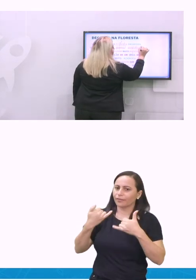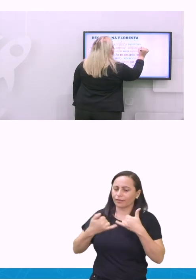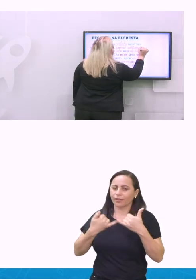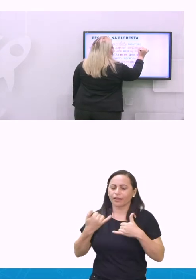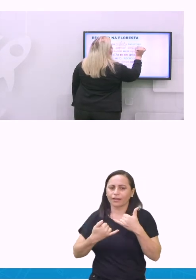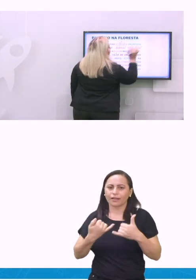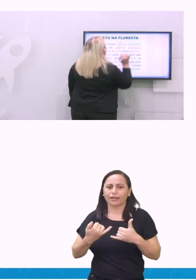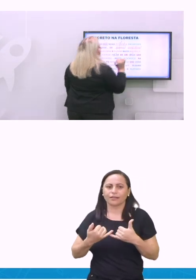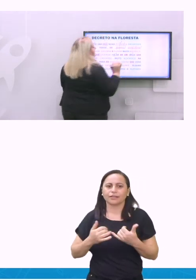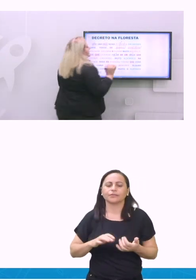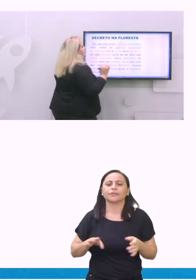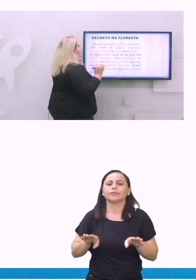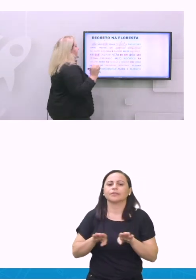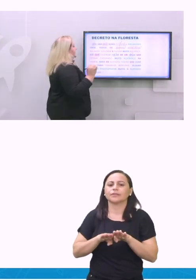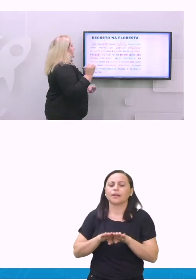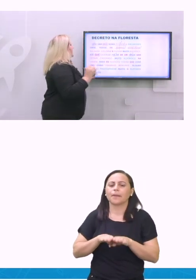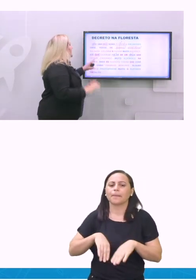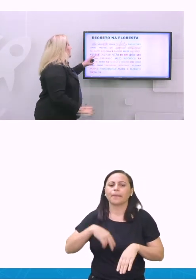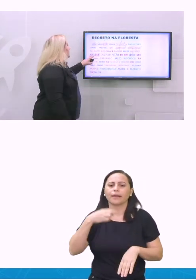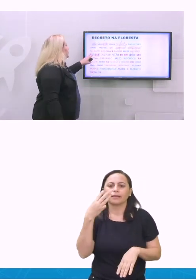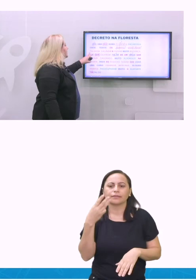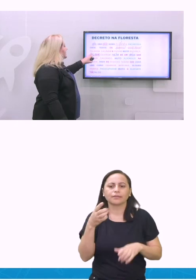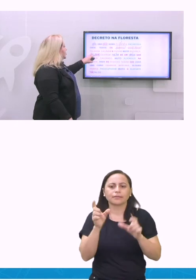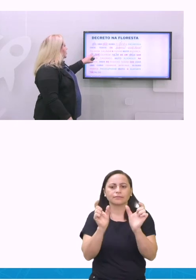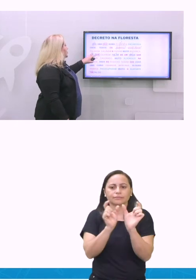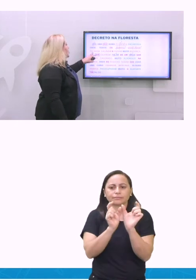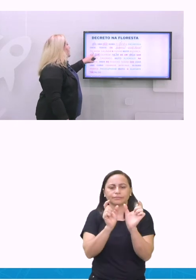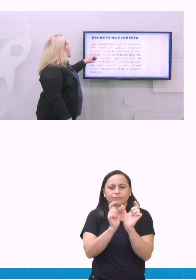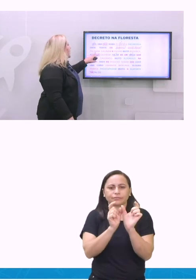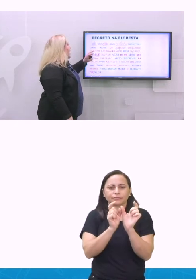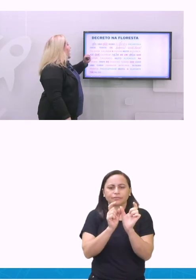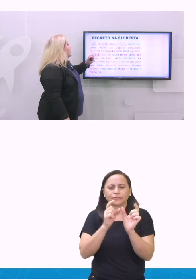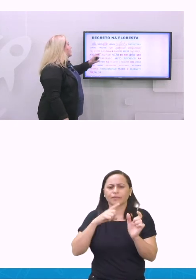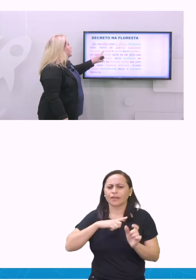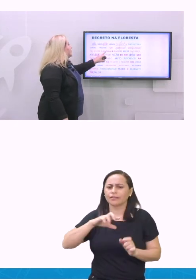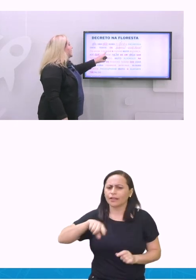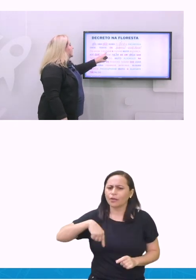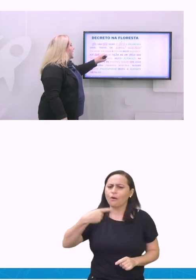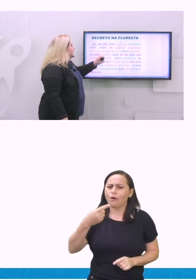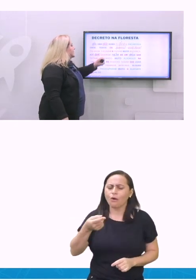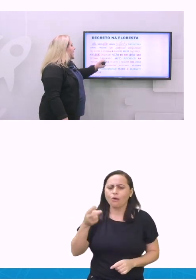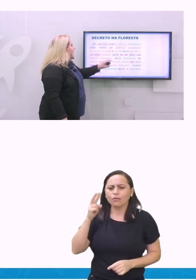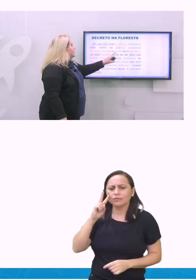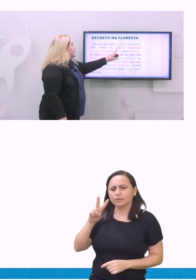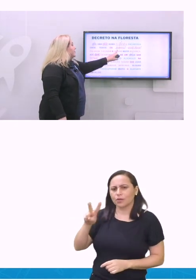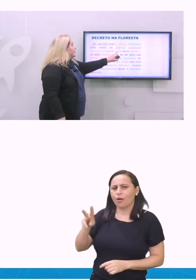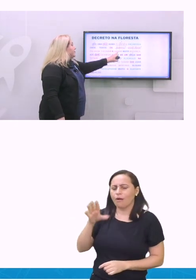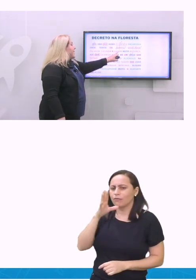Brincavam. Também 3. E aqui muitas outras, ó. Pulavam,